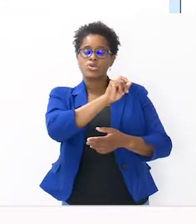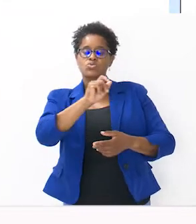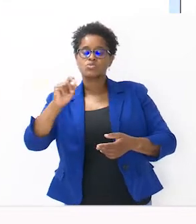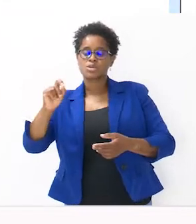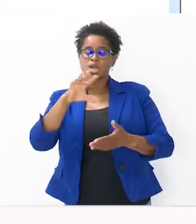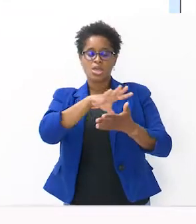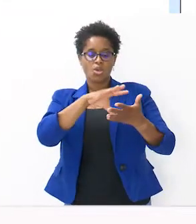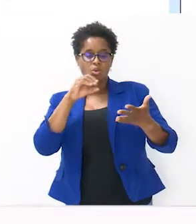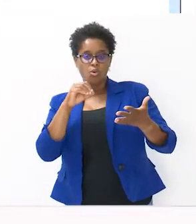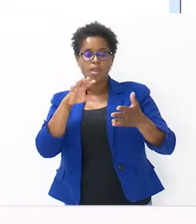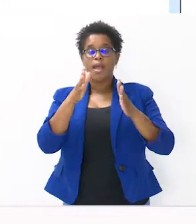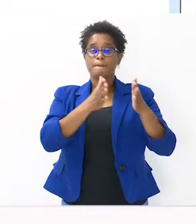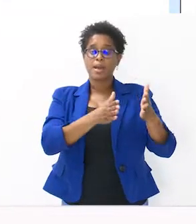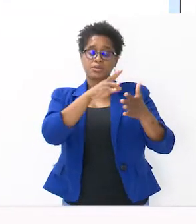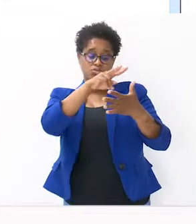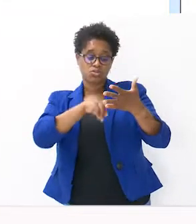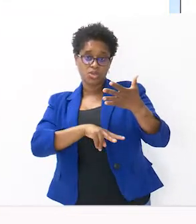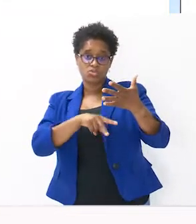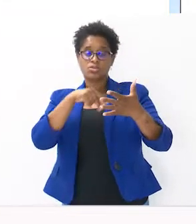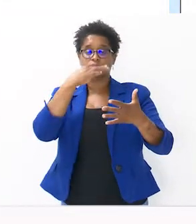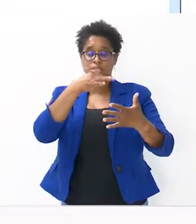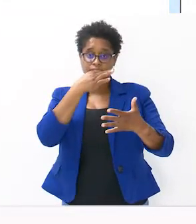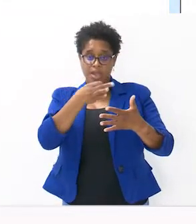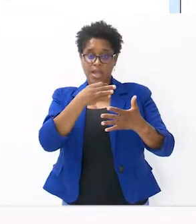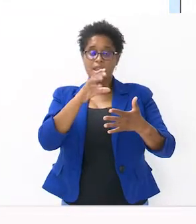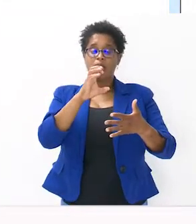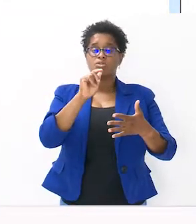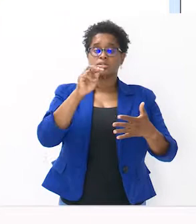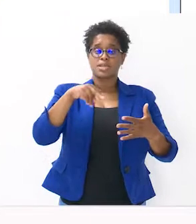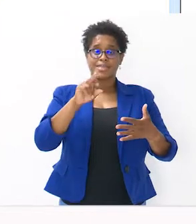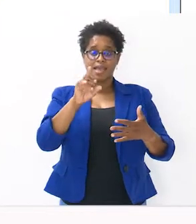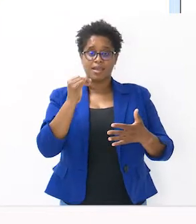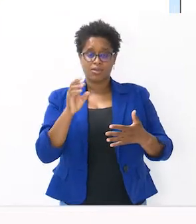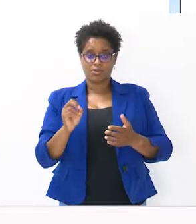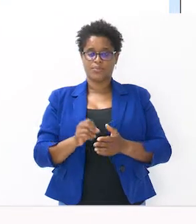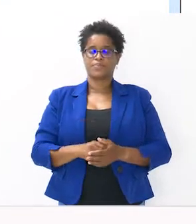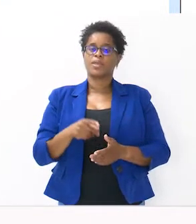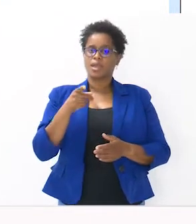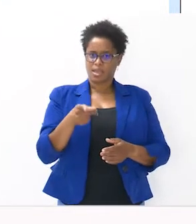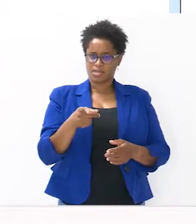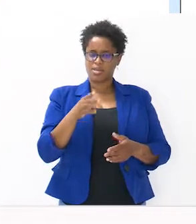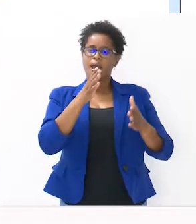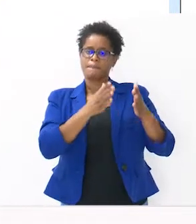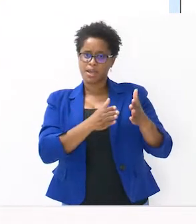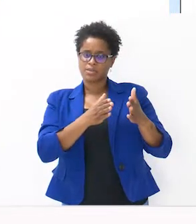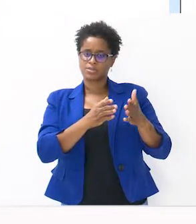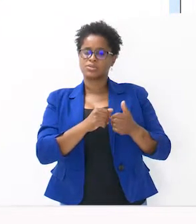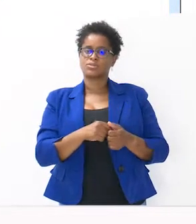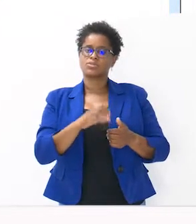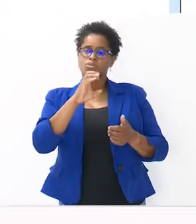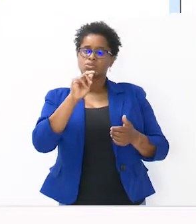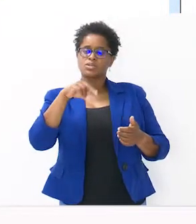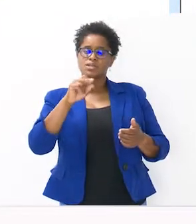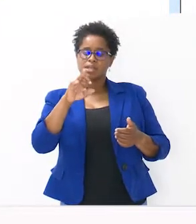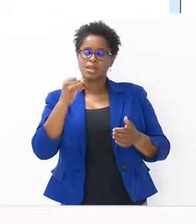Sublinhem e copiem a parte do texto que se refere ao cenário. Esta a parte, o cenário